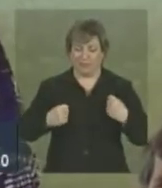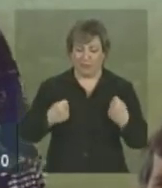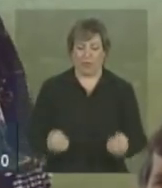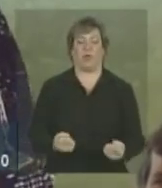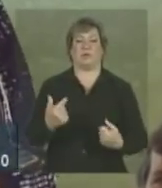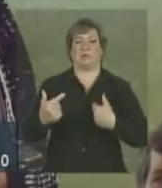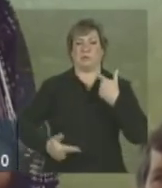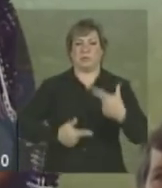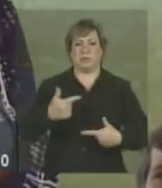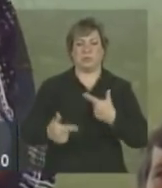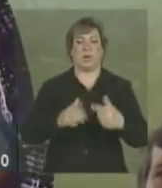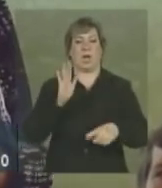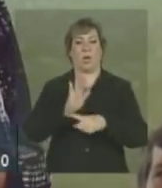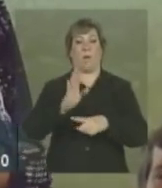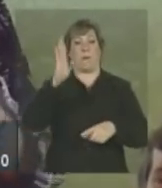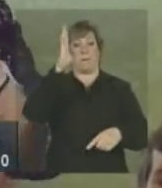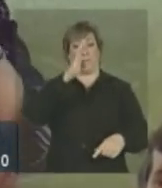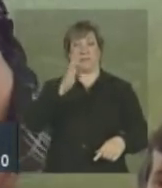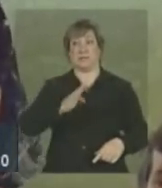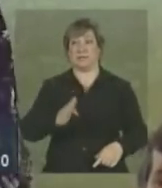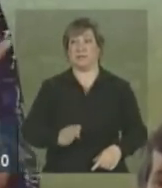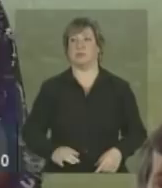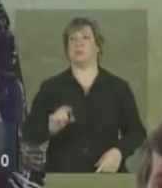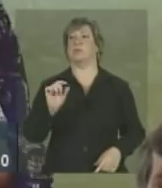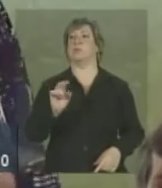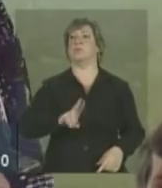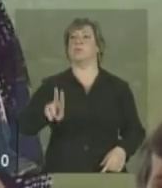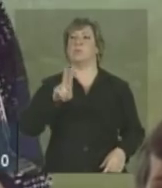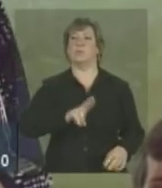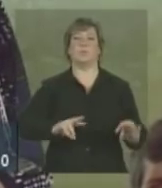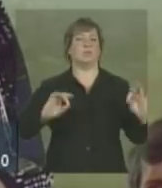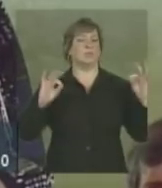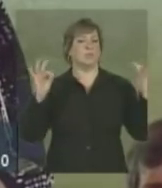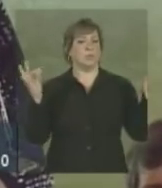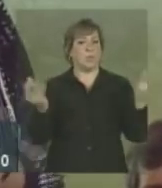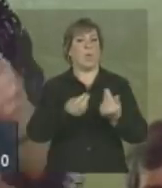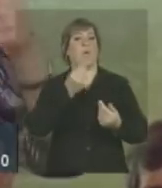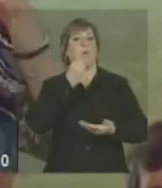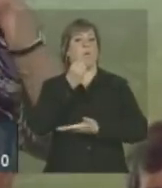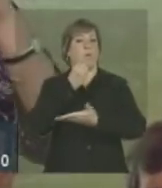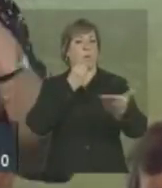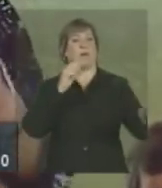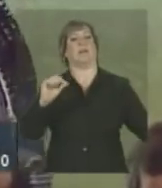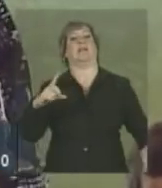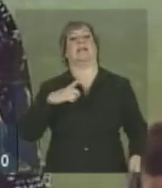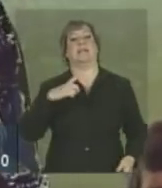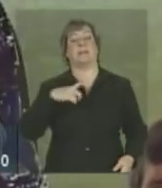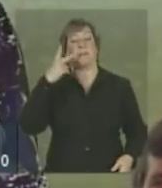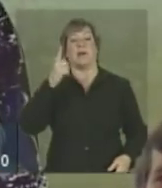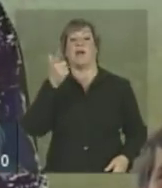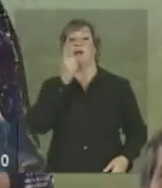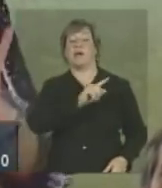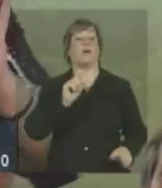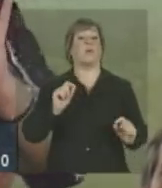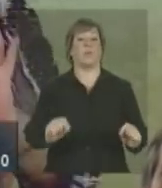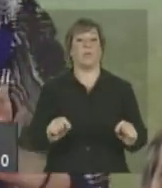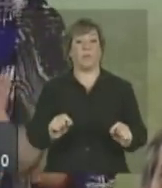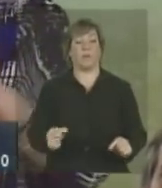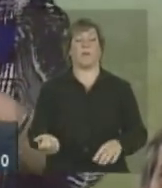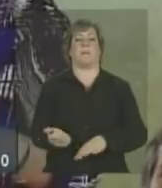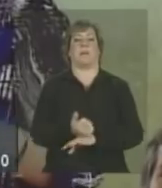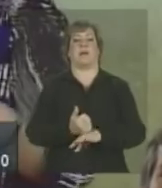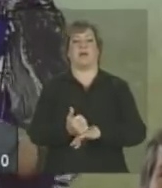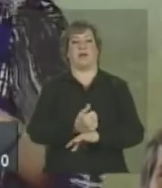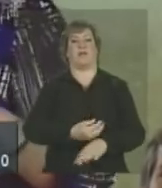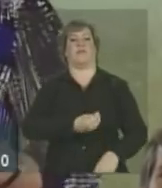o Brasil utilize todas as oportunidades que tem para garantir o quê?